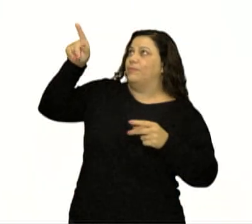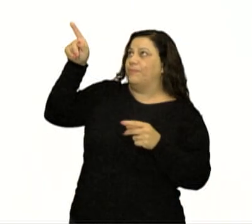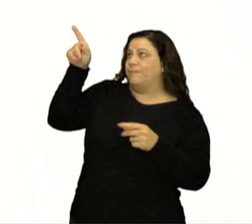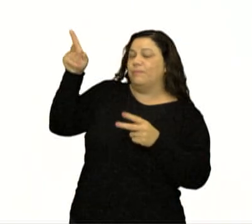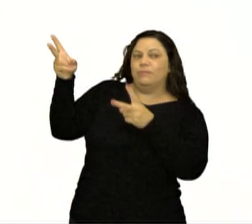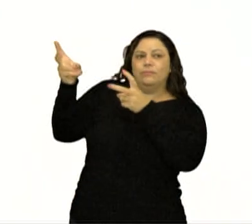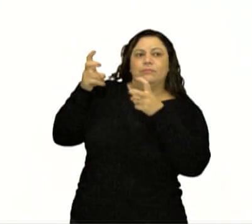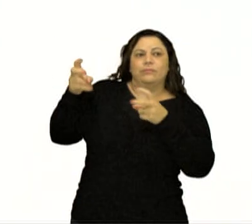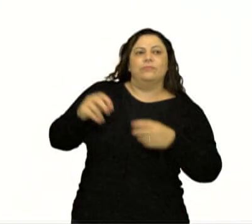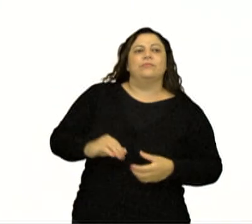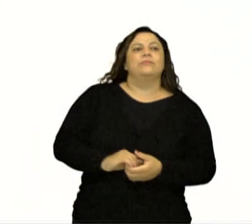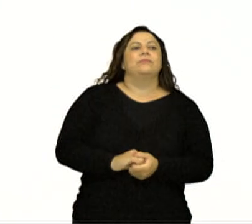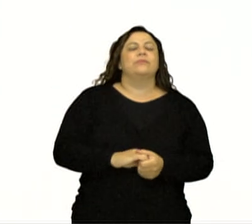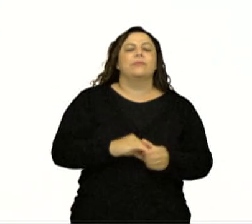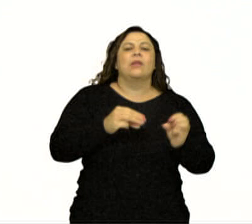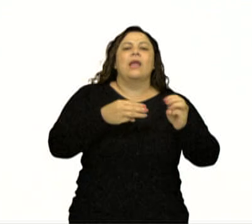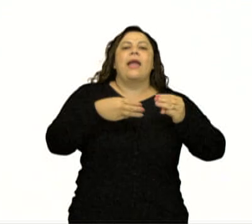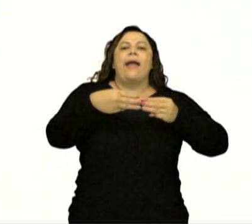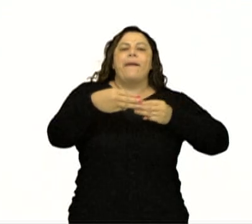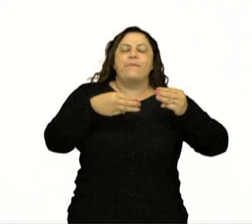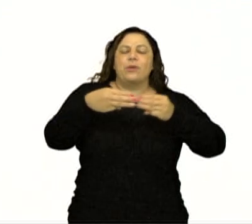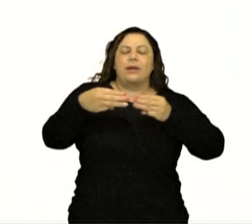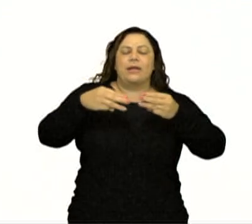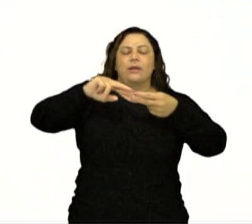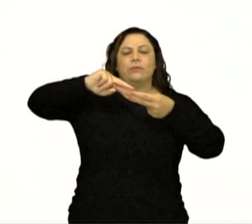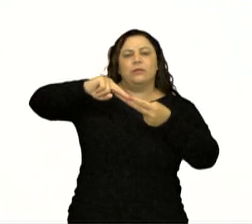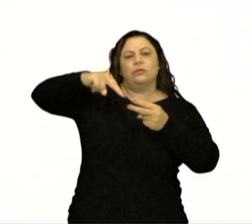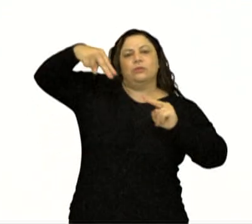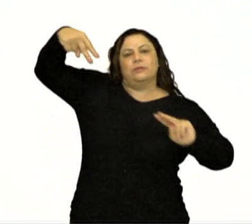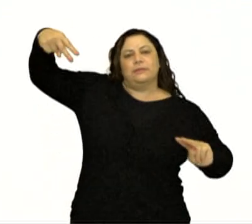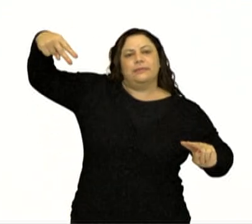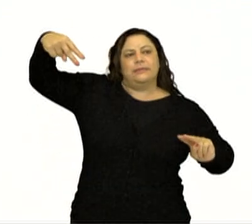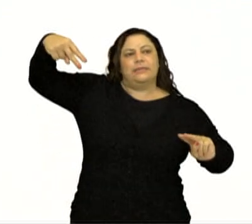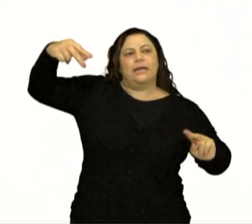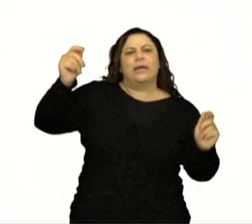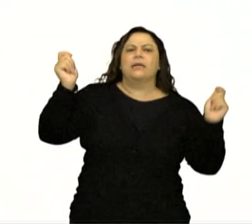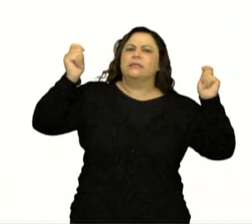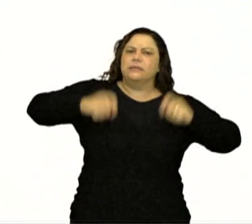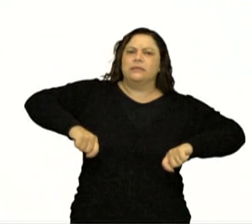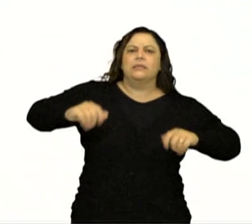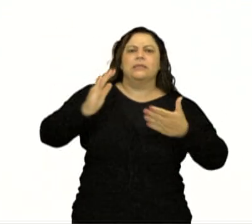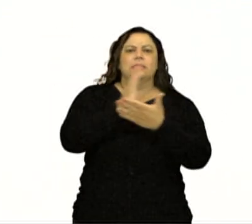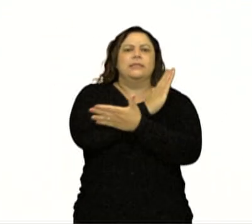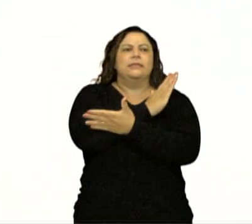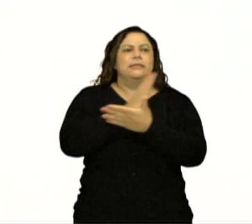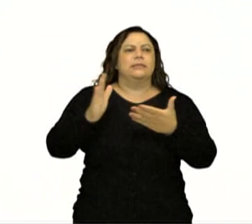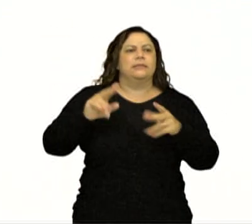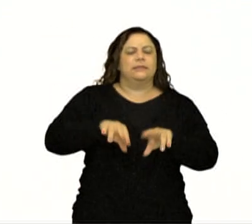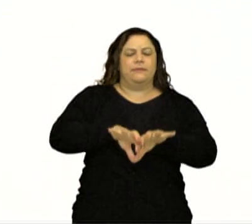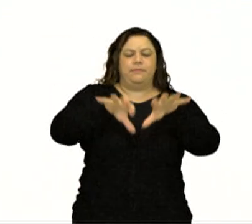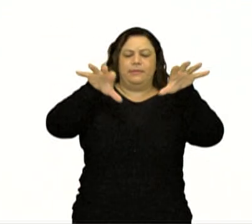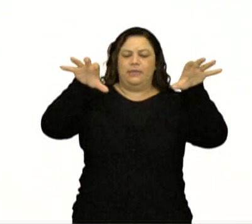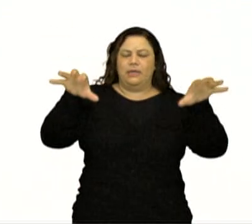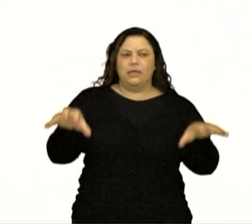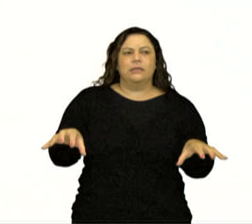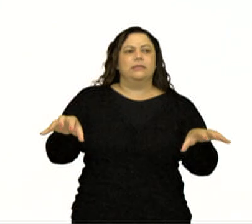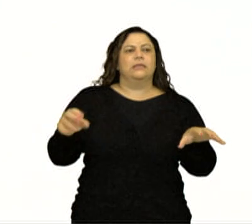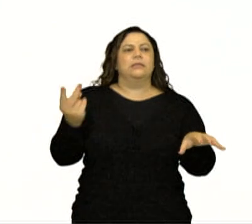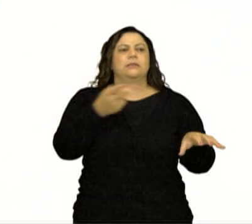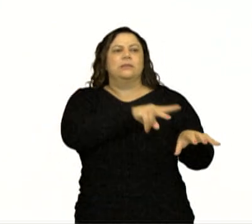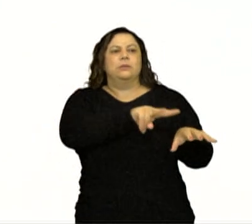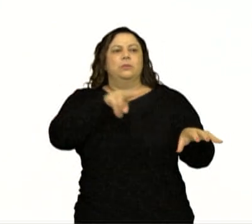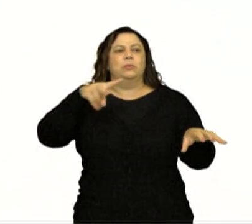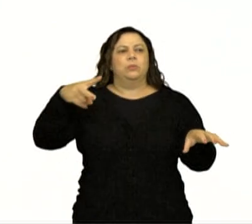processo de duplicação da molécula de DNA, tá? Nela ocorre a separação das duas cadeias de nucleotídeos e